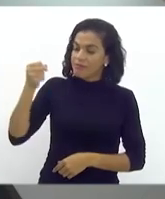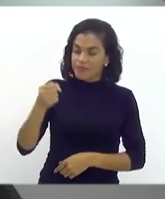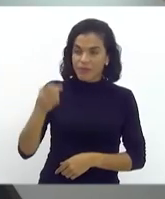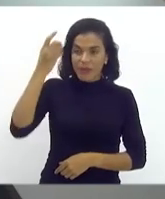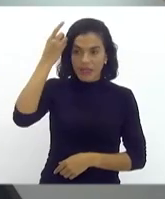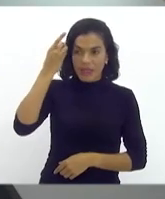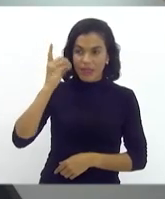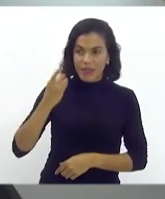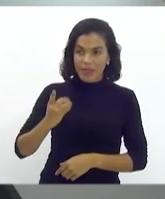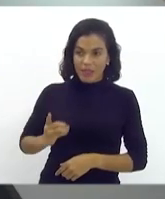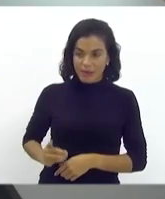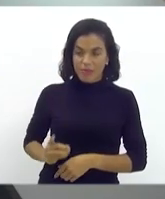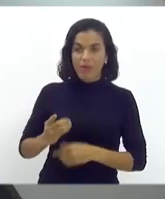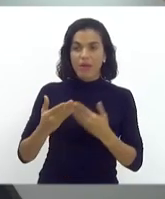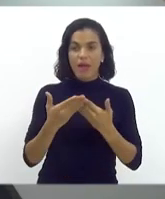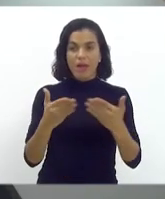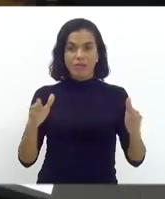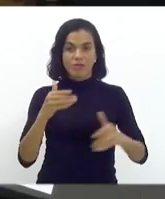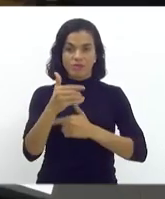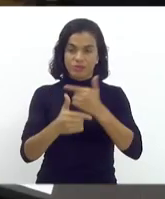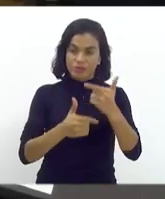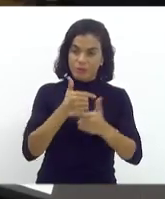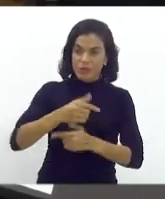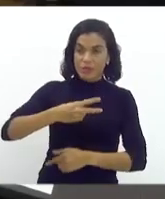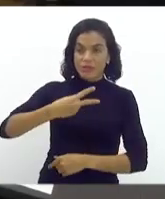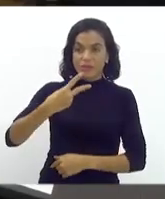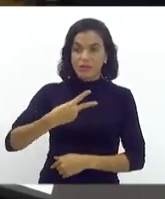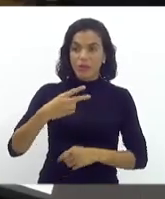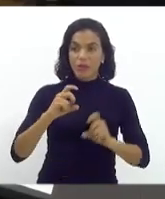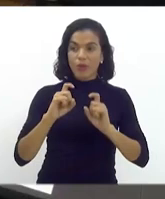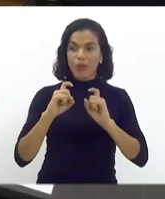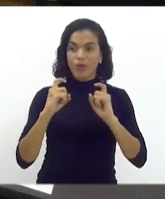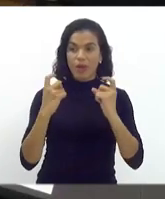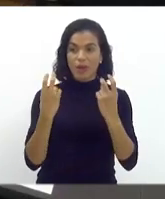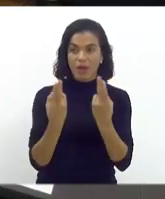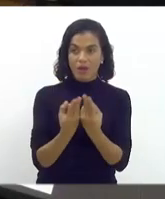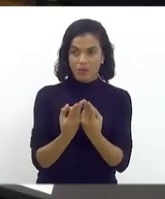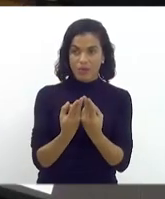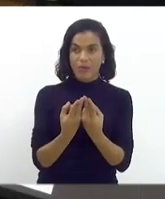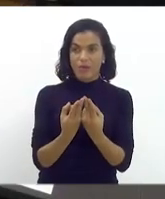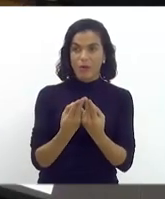Balbi dou por abertos dos trabalhos da segunda reunião ordinária